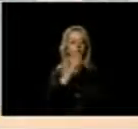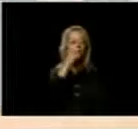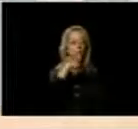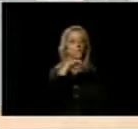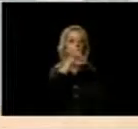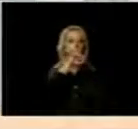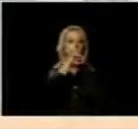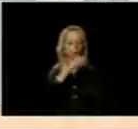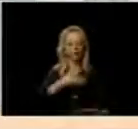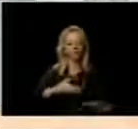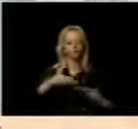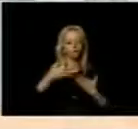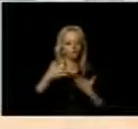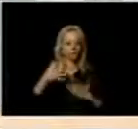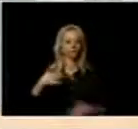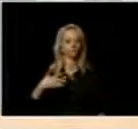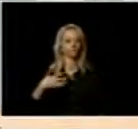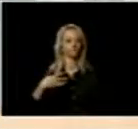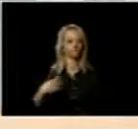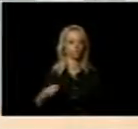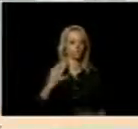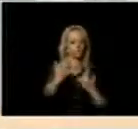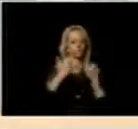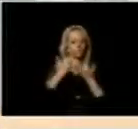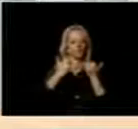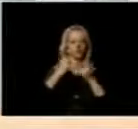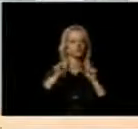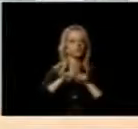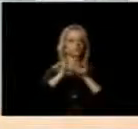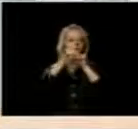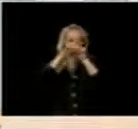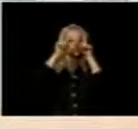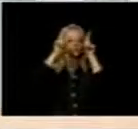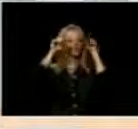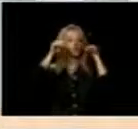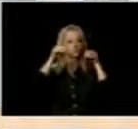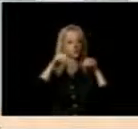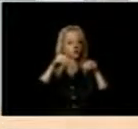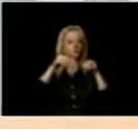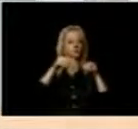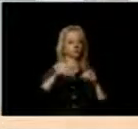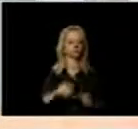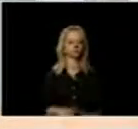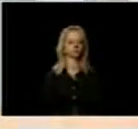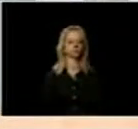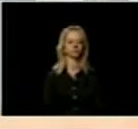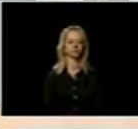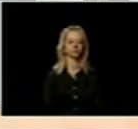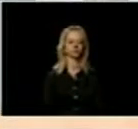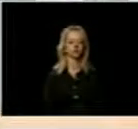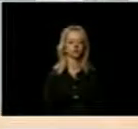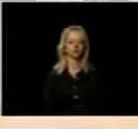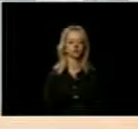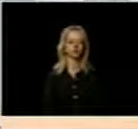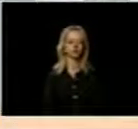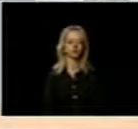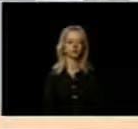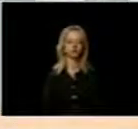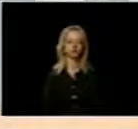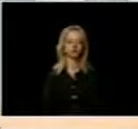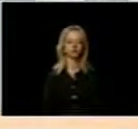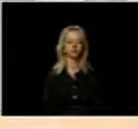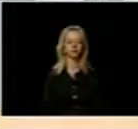clientes, e tinha uma piscina de bolinhas. E a criança quis brincar na piscina de bolinhas. Aí a